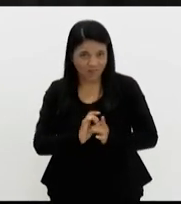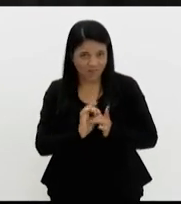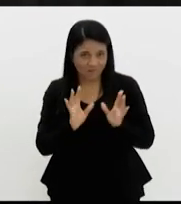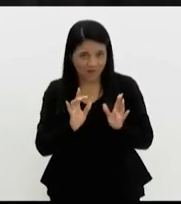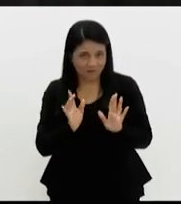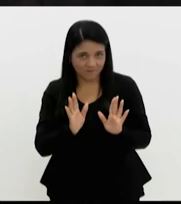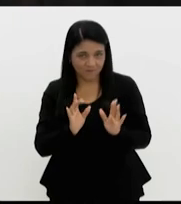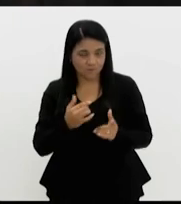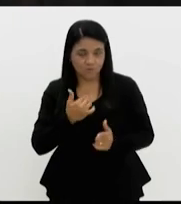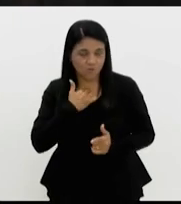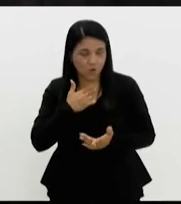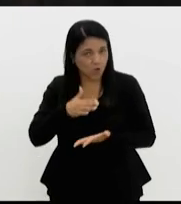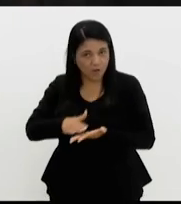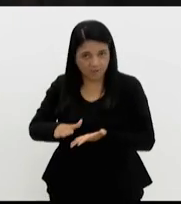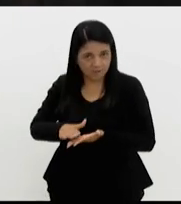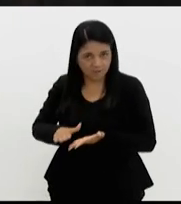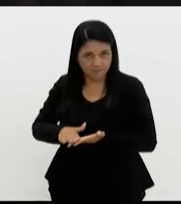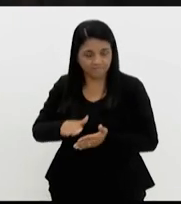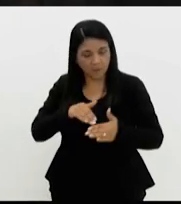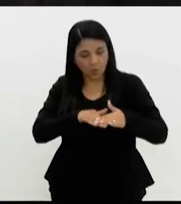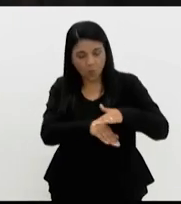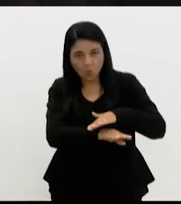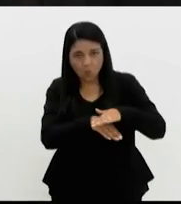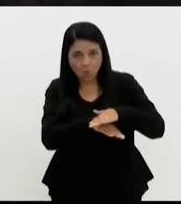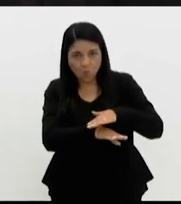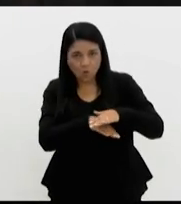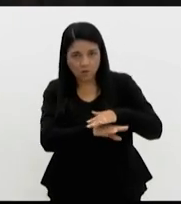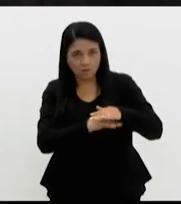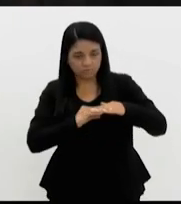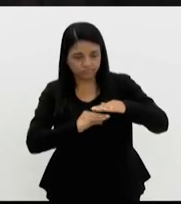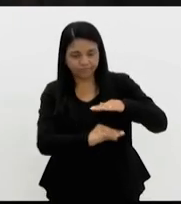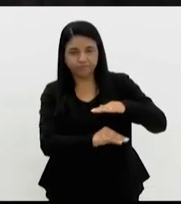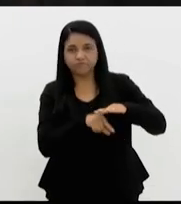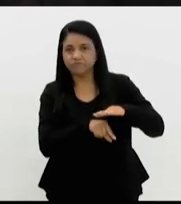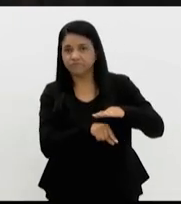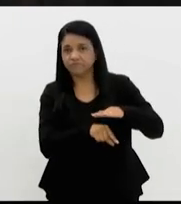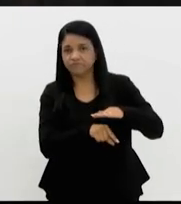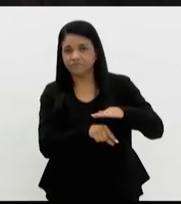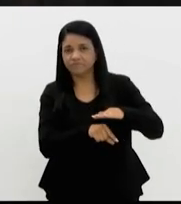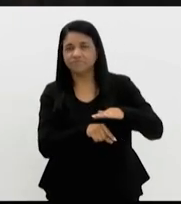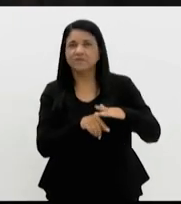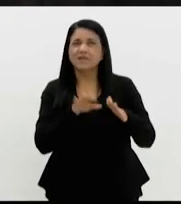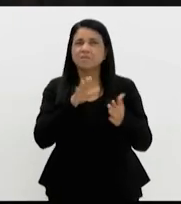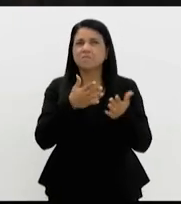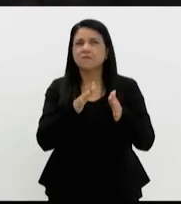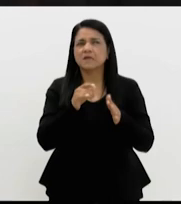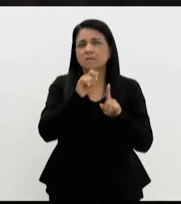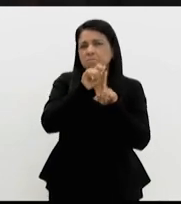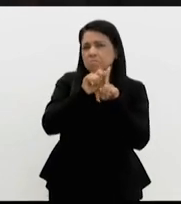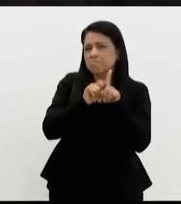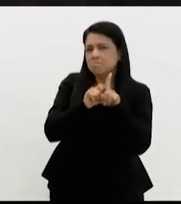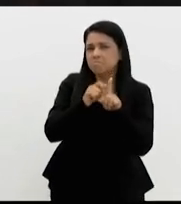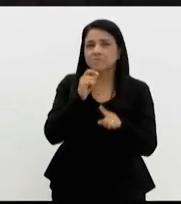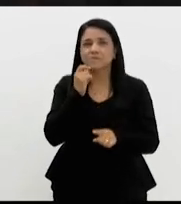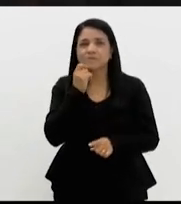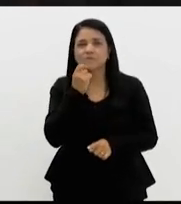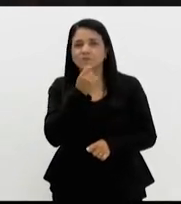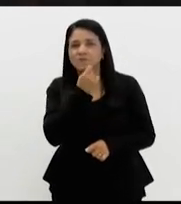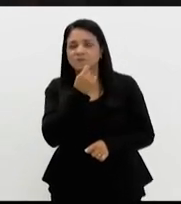empenho. Então fica lá o dinheiro parado. Chega lá para setembro,